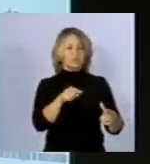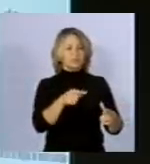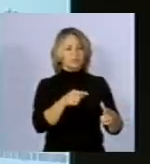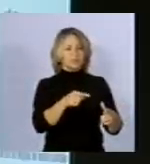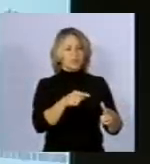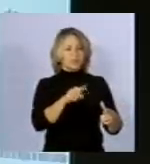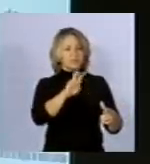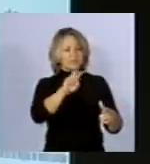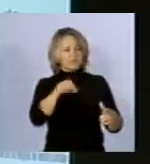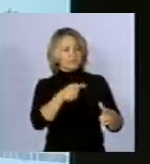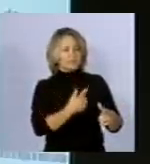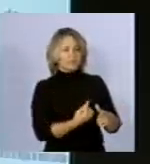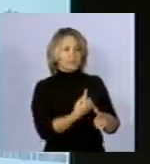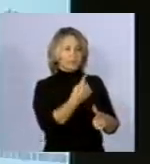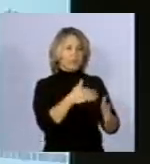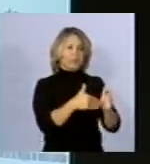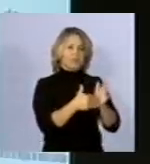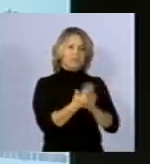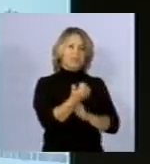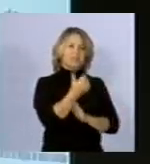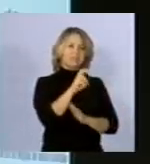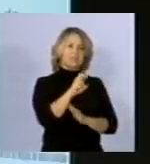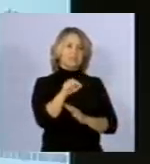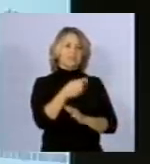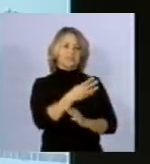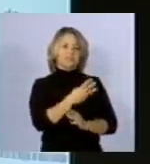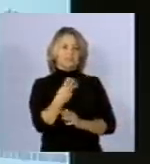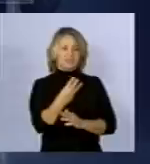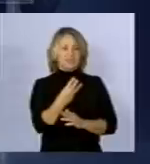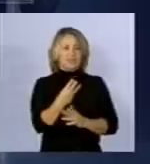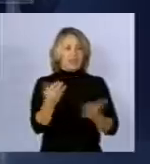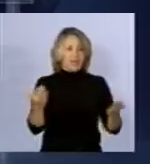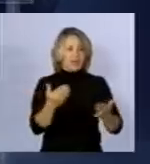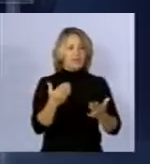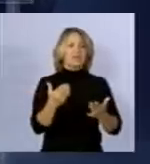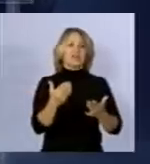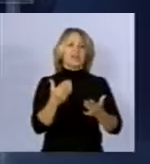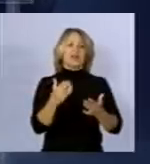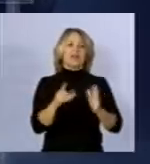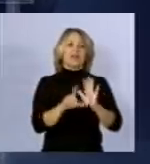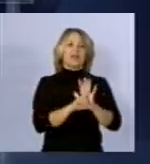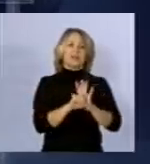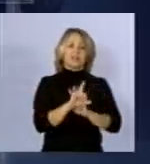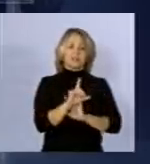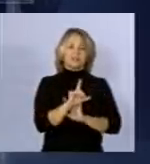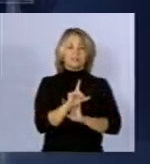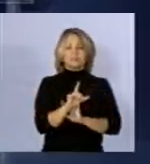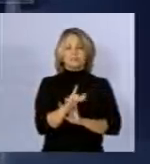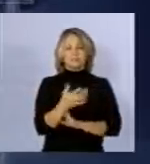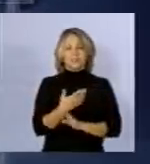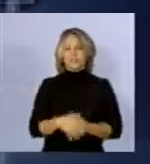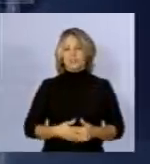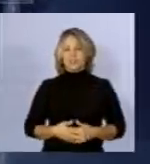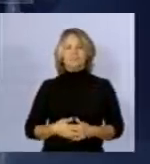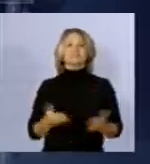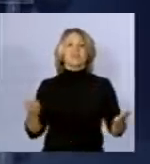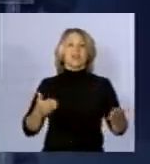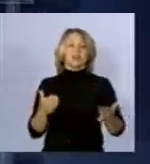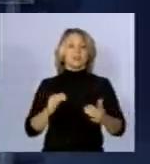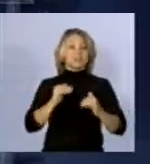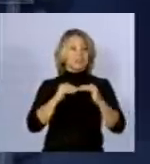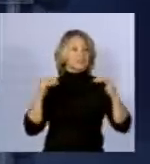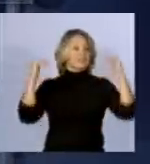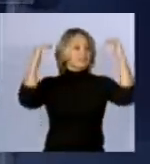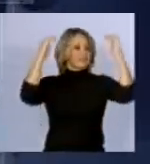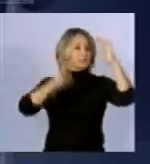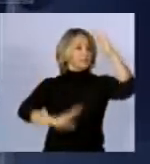a tolerância da legislação brasileira de 83,33 microteslas está muito acima